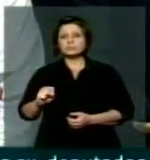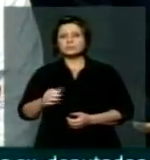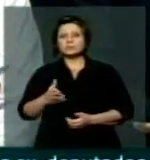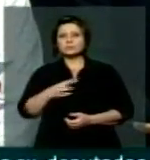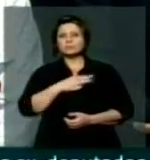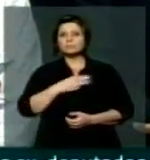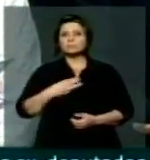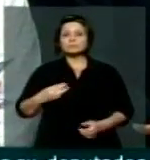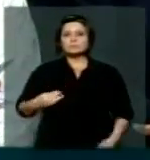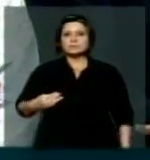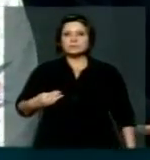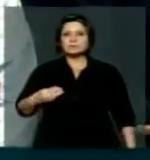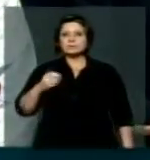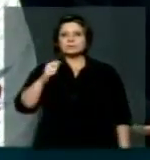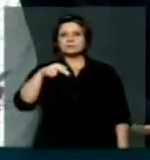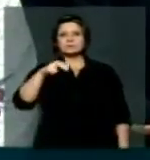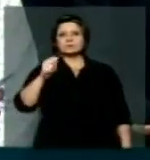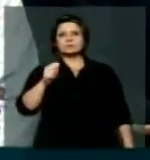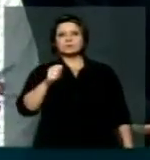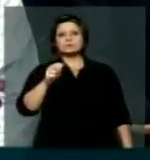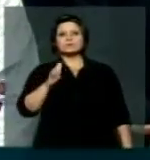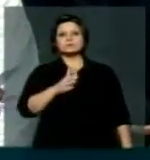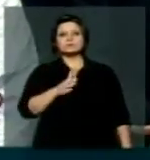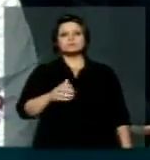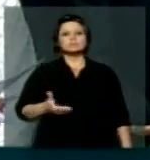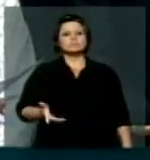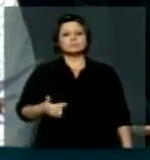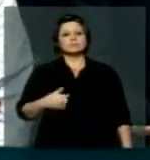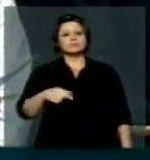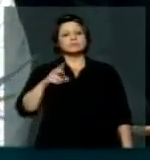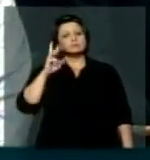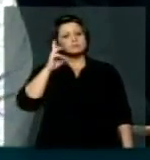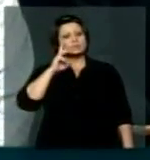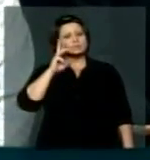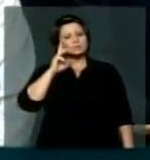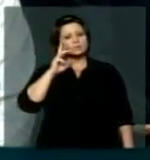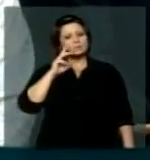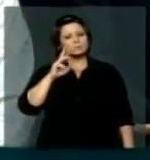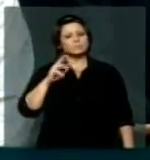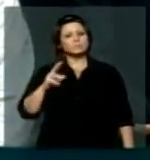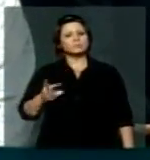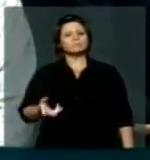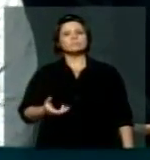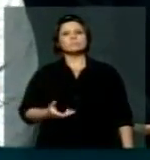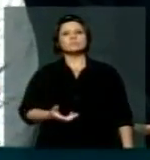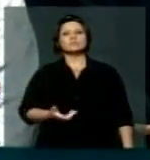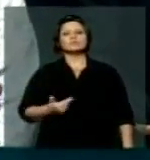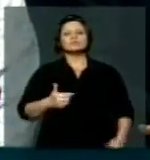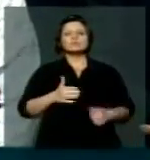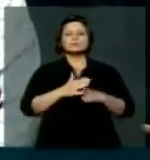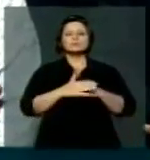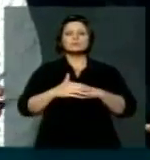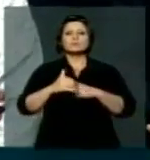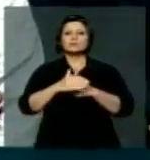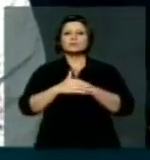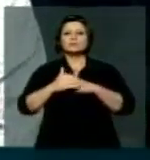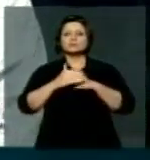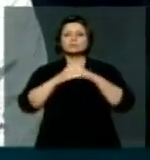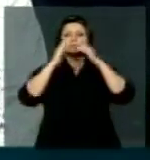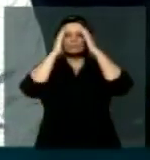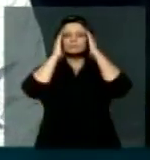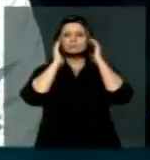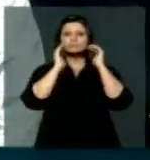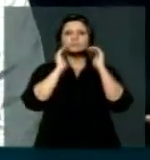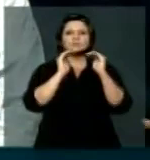estimada ministra Ana Reis, de quem guardamos o carinho, o